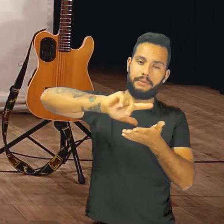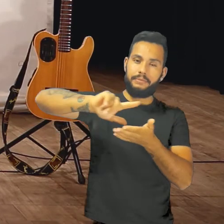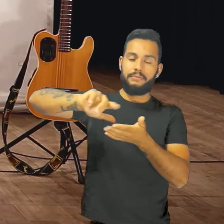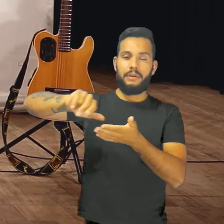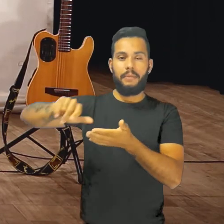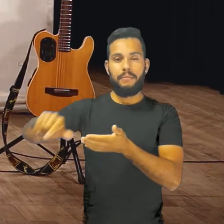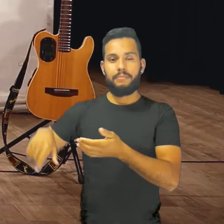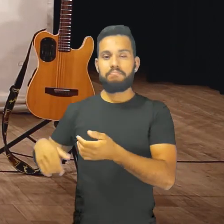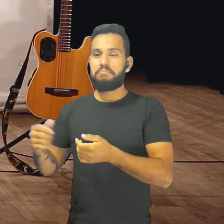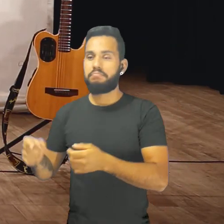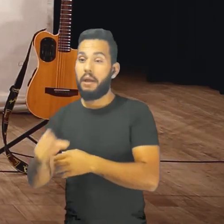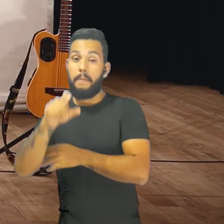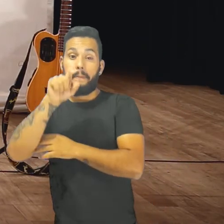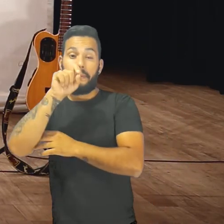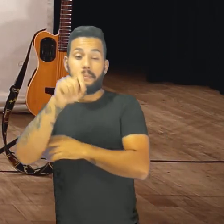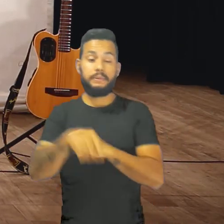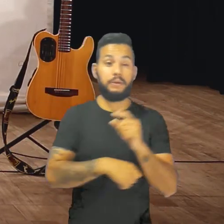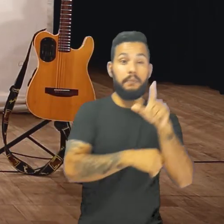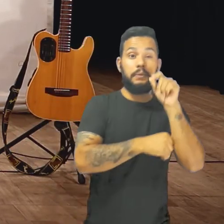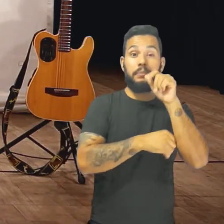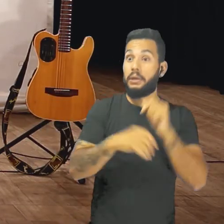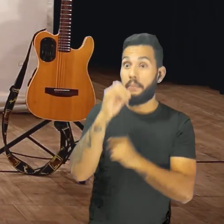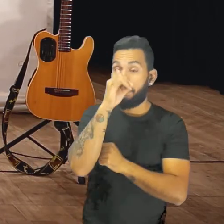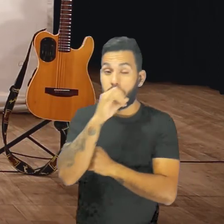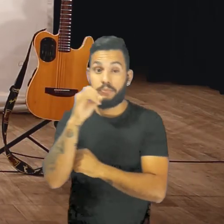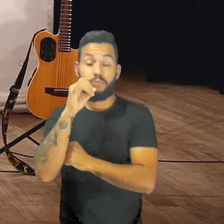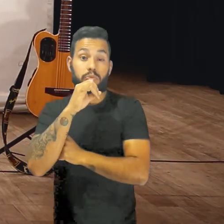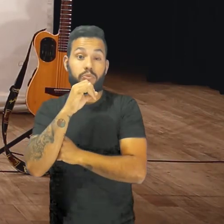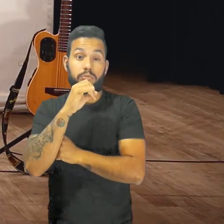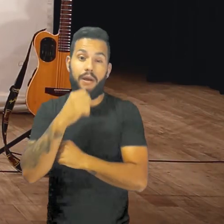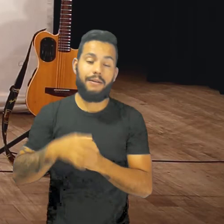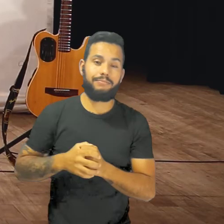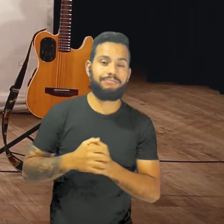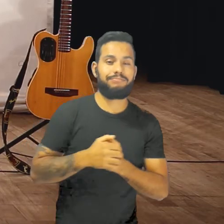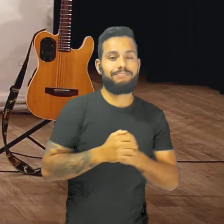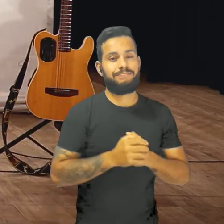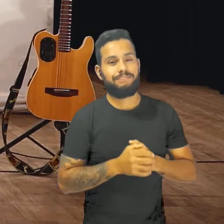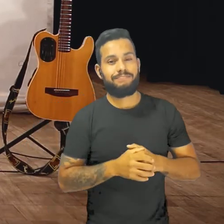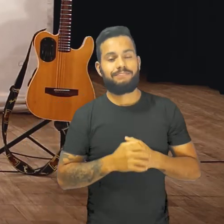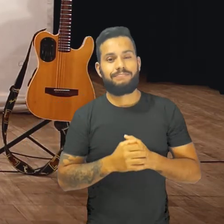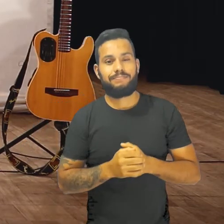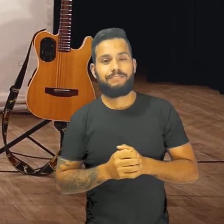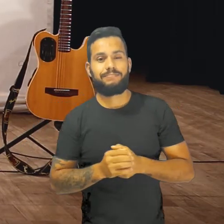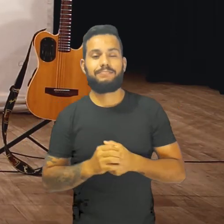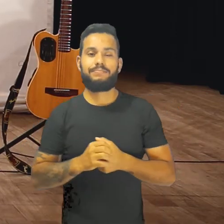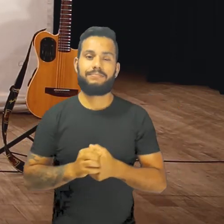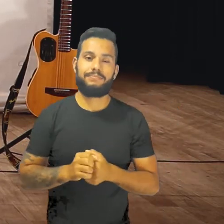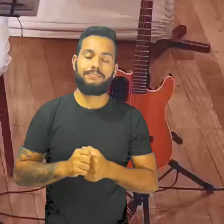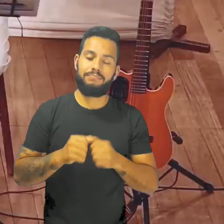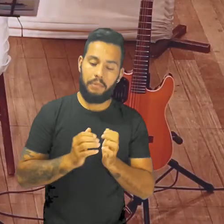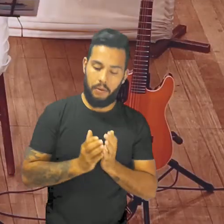rabo, salto porco, cururuca, protege sua cachola com uma caçarola. A curicaca até prefere